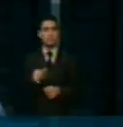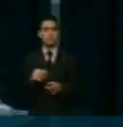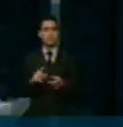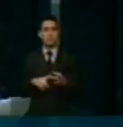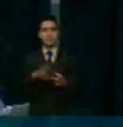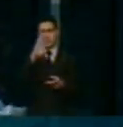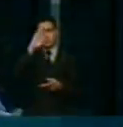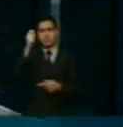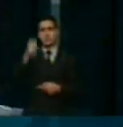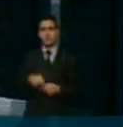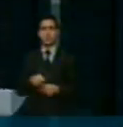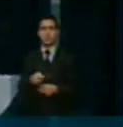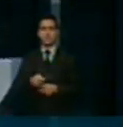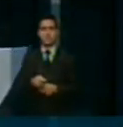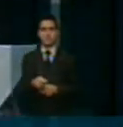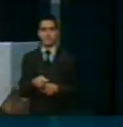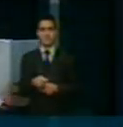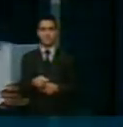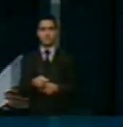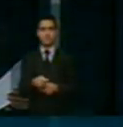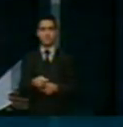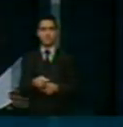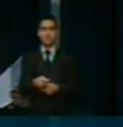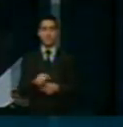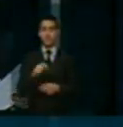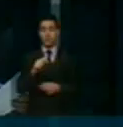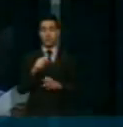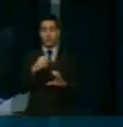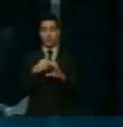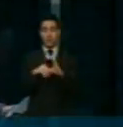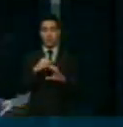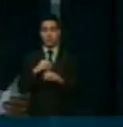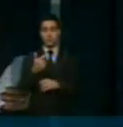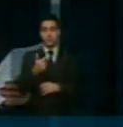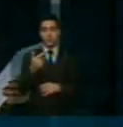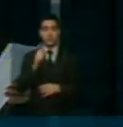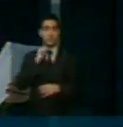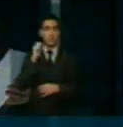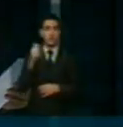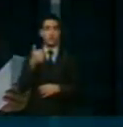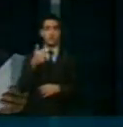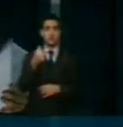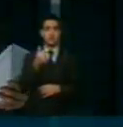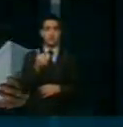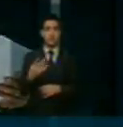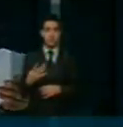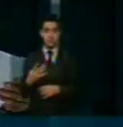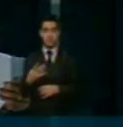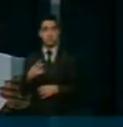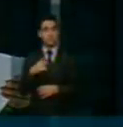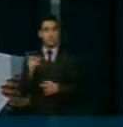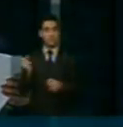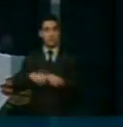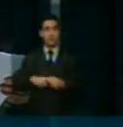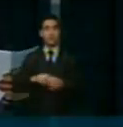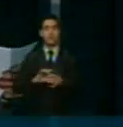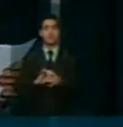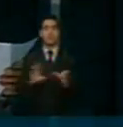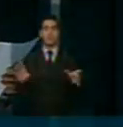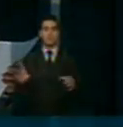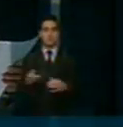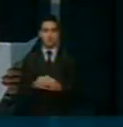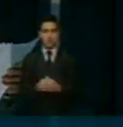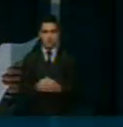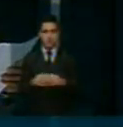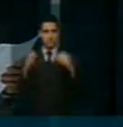do proletariado. Diz aqui o editorial do Globo, de 2 de abril de 64, ressurge a democracia,